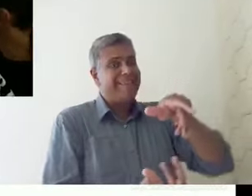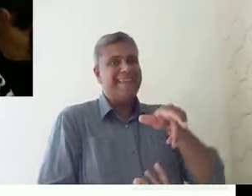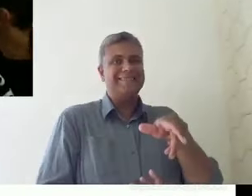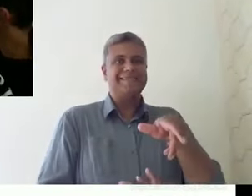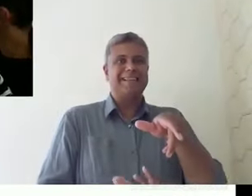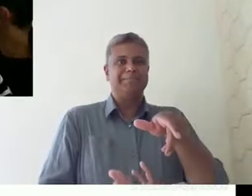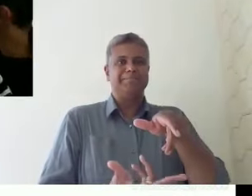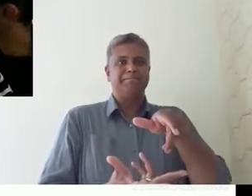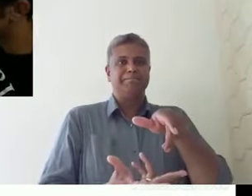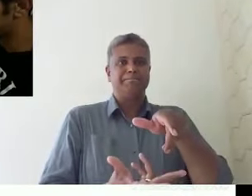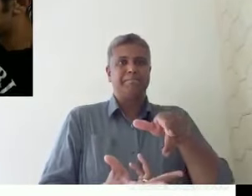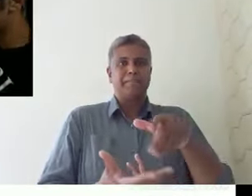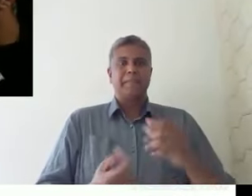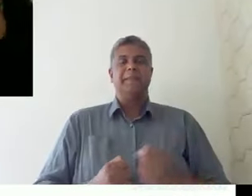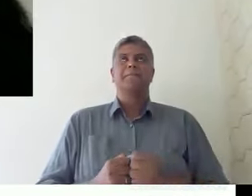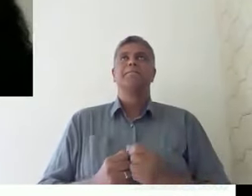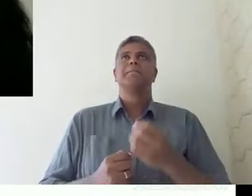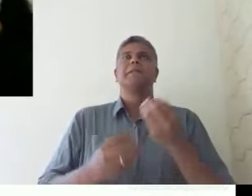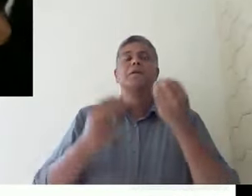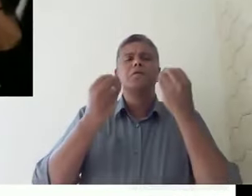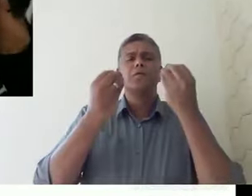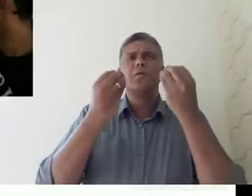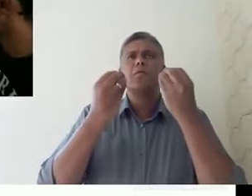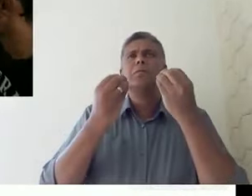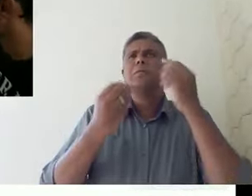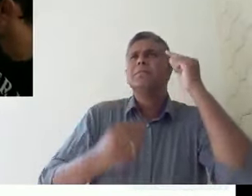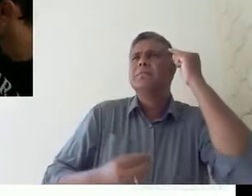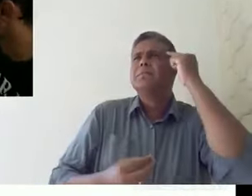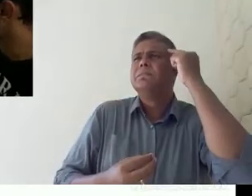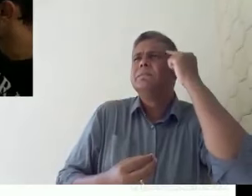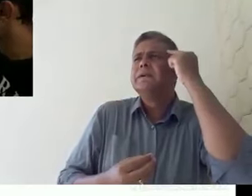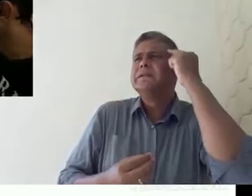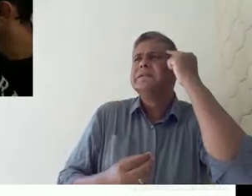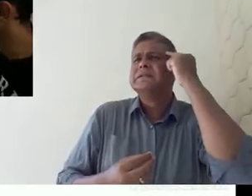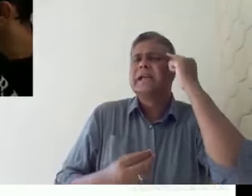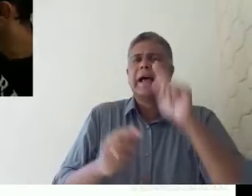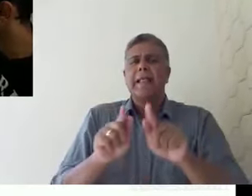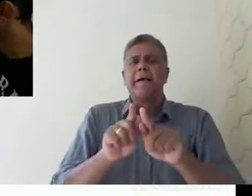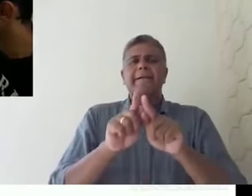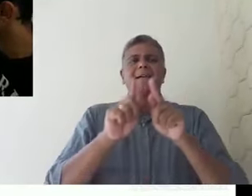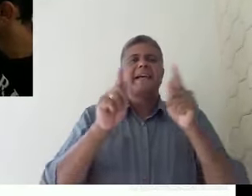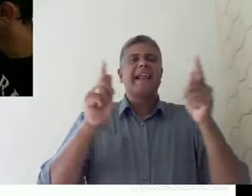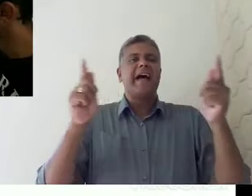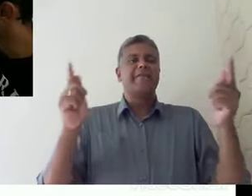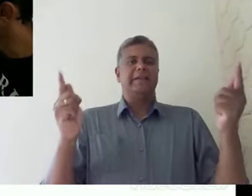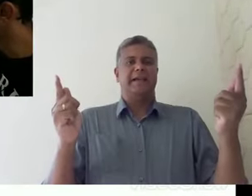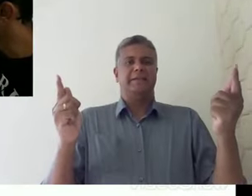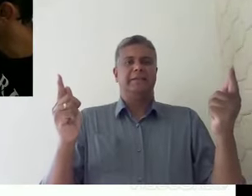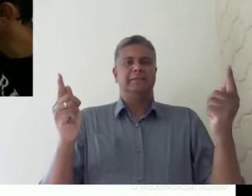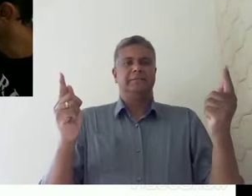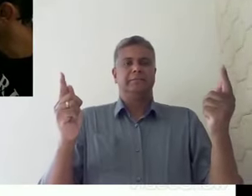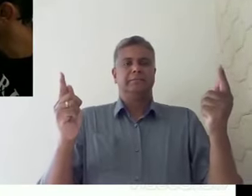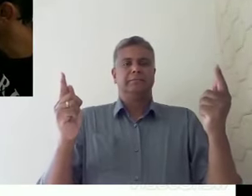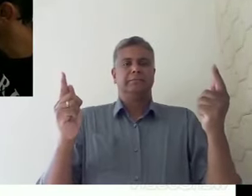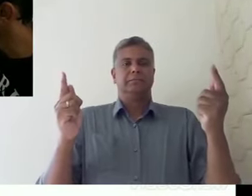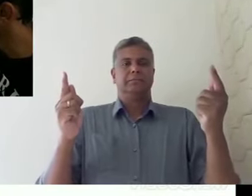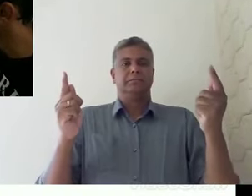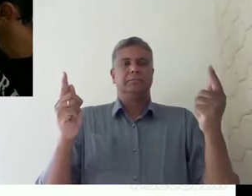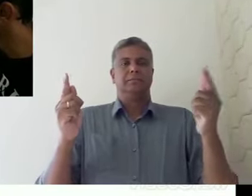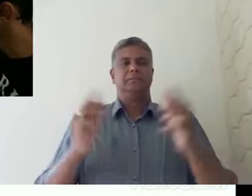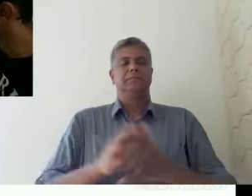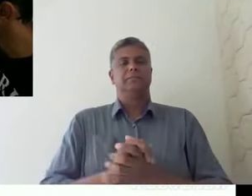planeta. Daí, quando a gente, né, pensa na